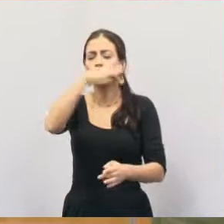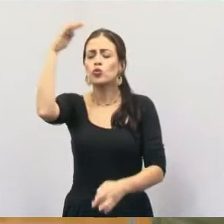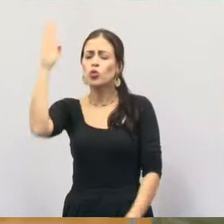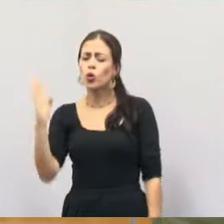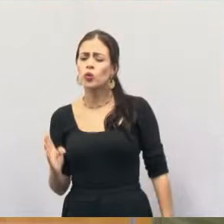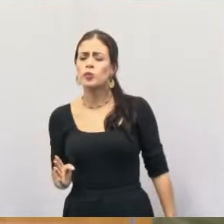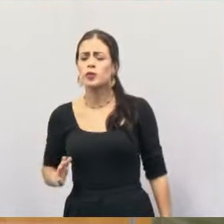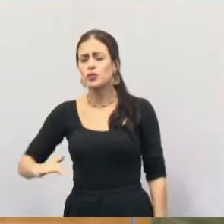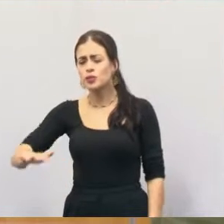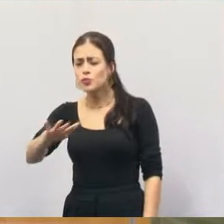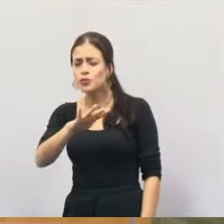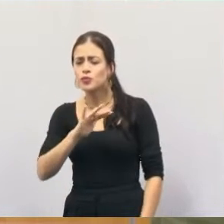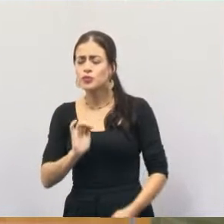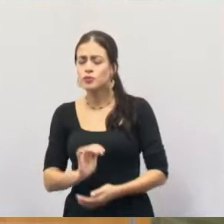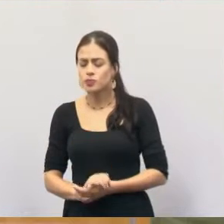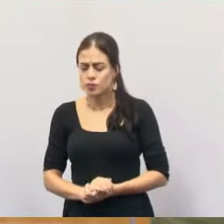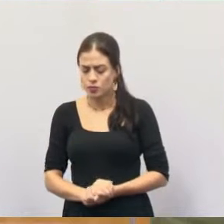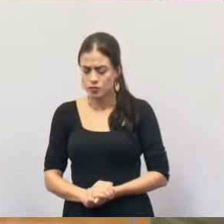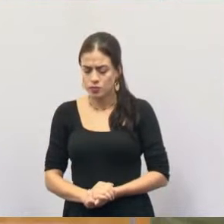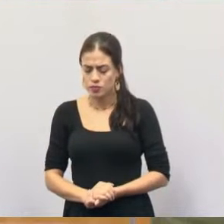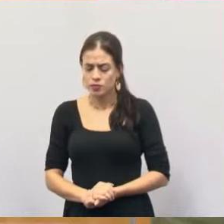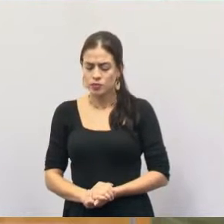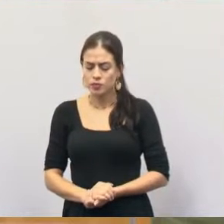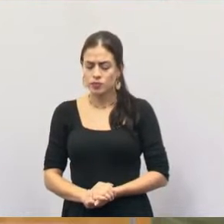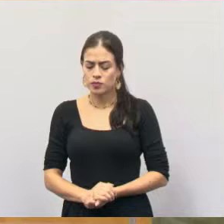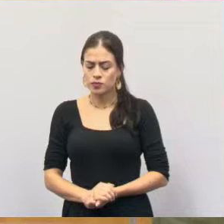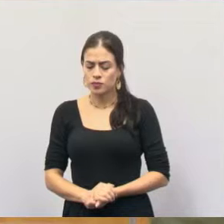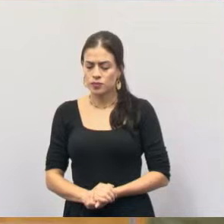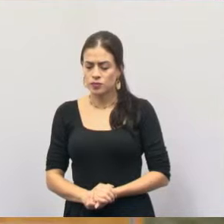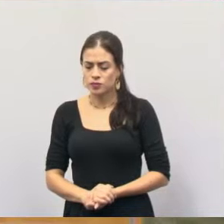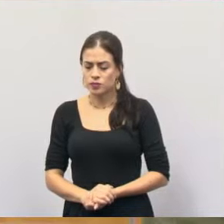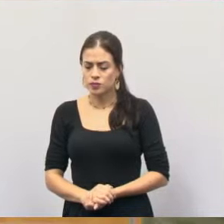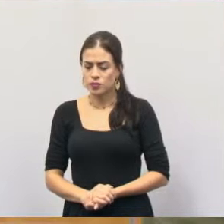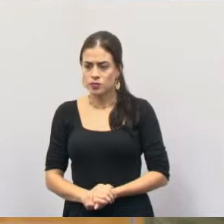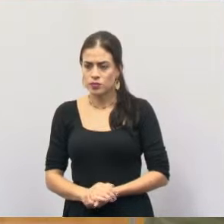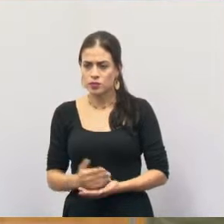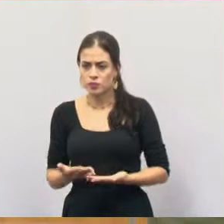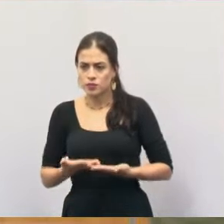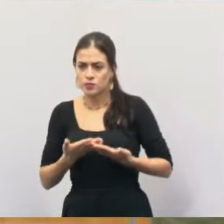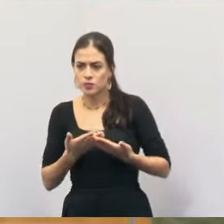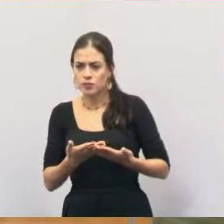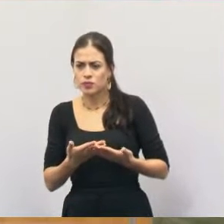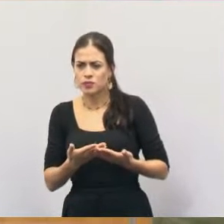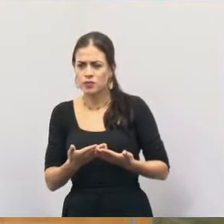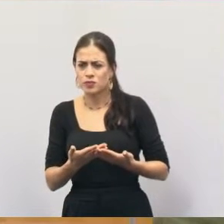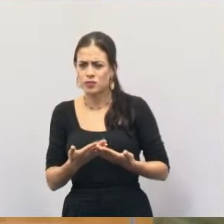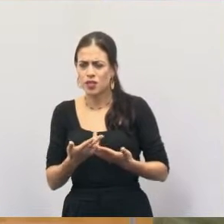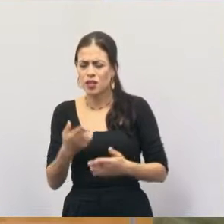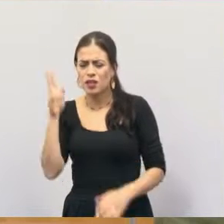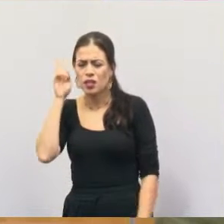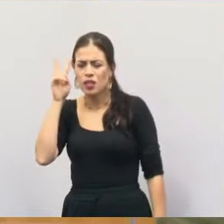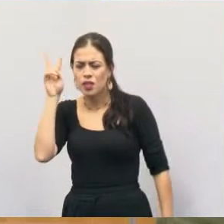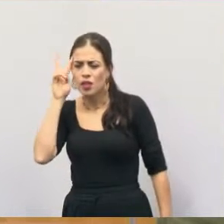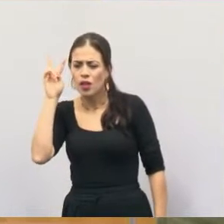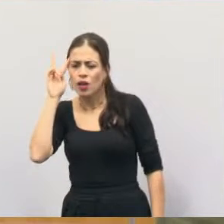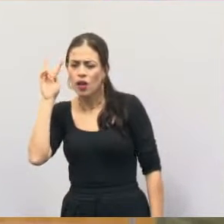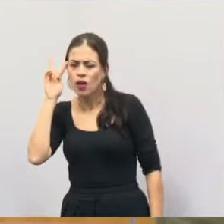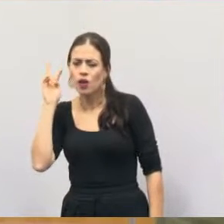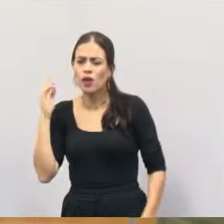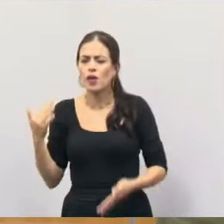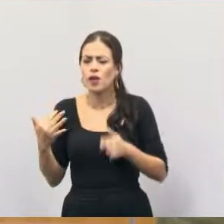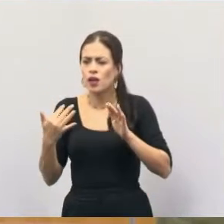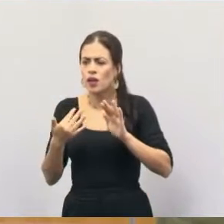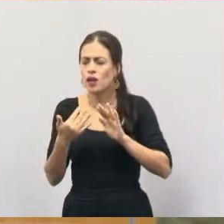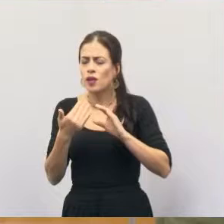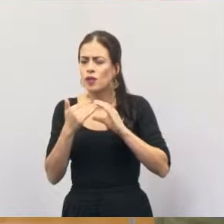ele mesmo contar a sua história, a qual deixou registrada em 2021 nos